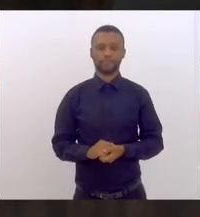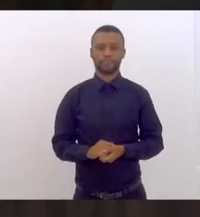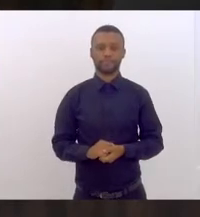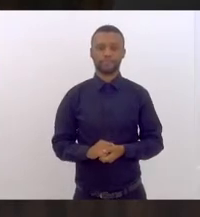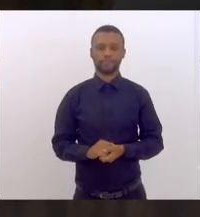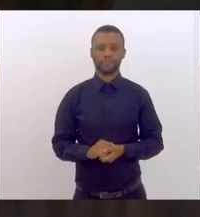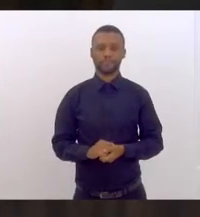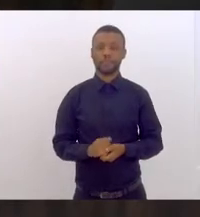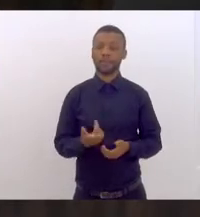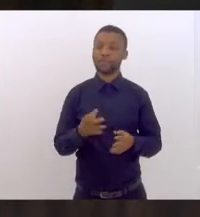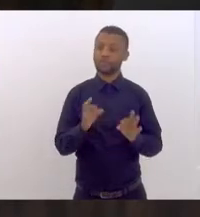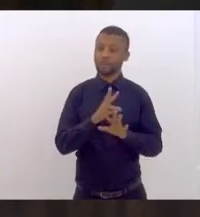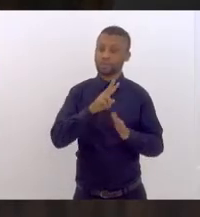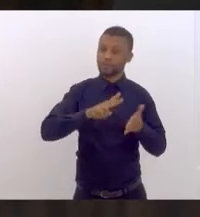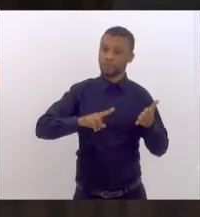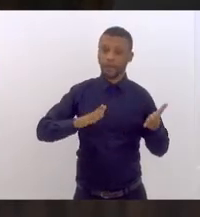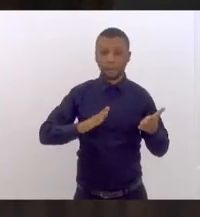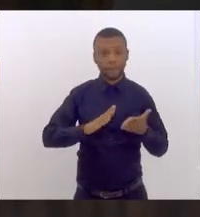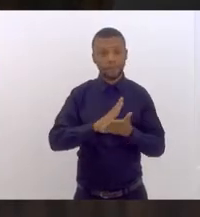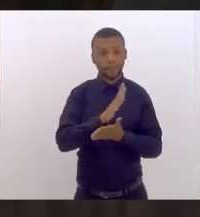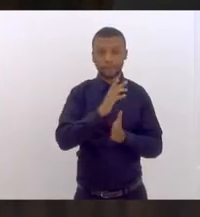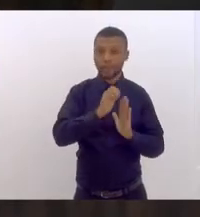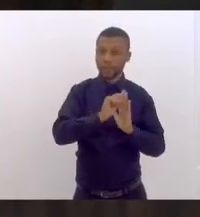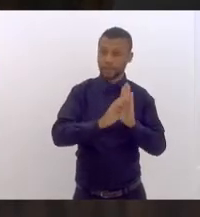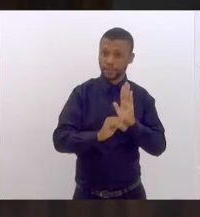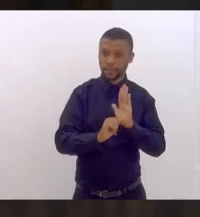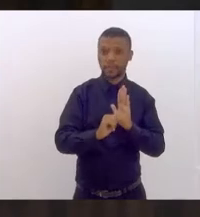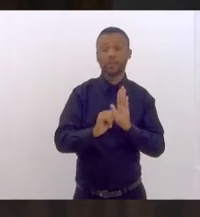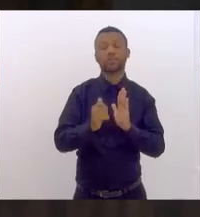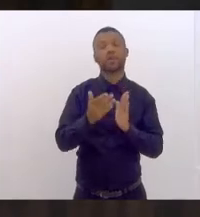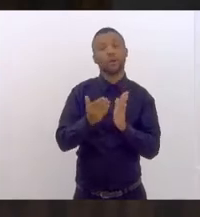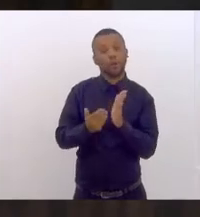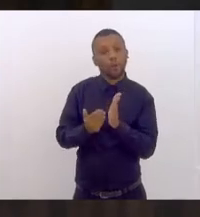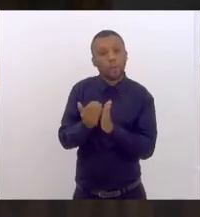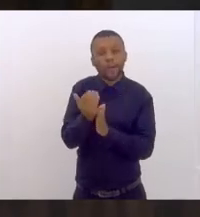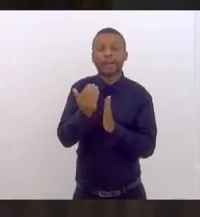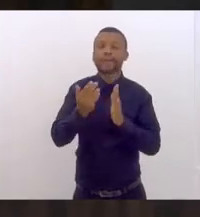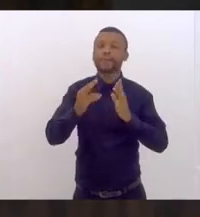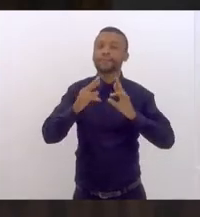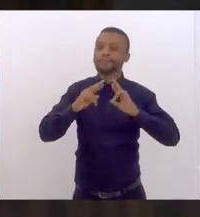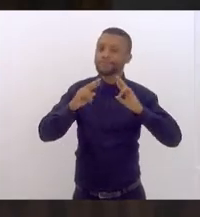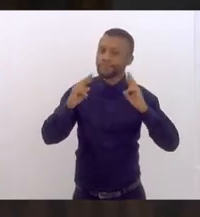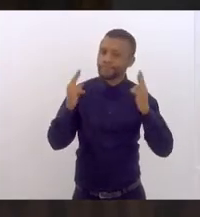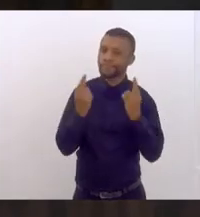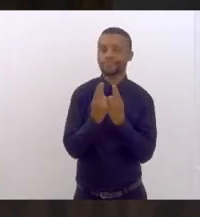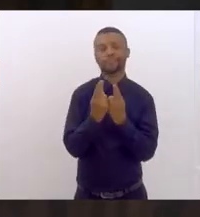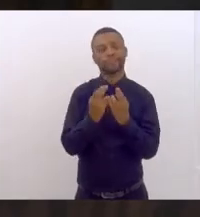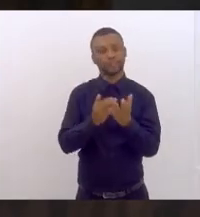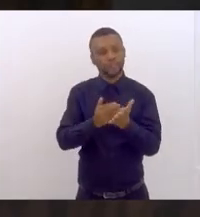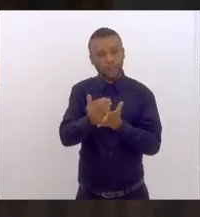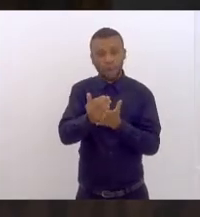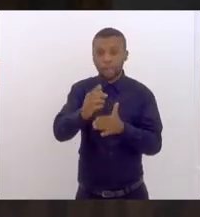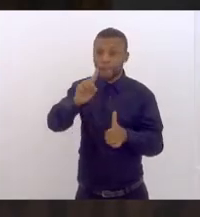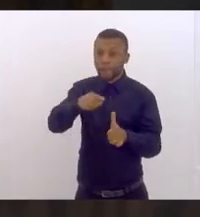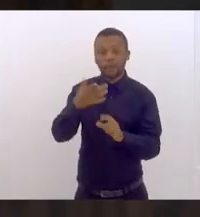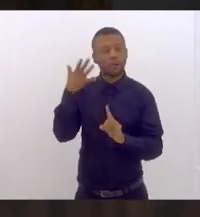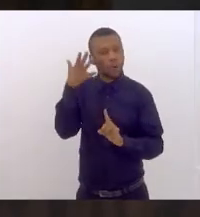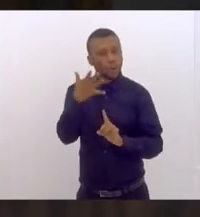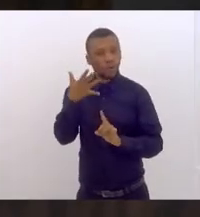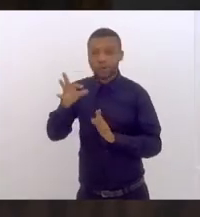a lida e aprovada a ata passa seu expediente Inicial primeiro orador inscrito ao Nobre Deputado Luiz Paulo